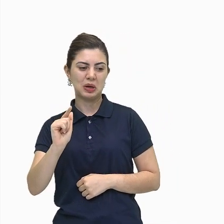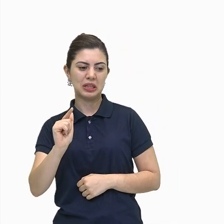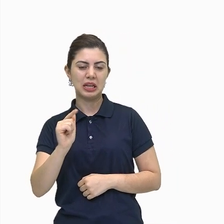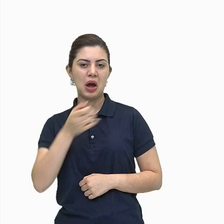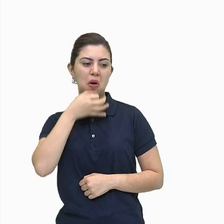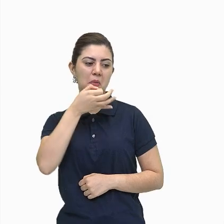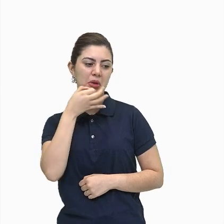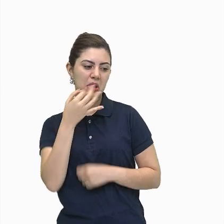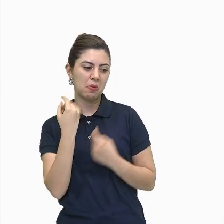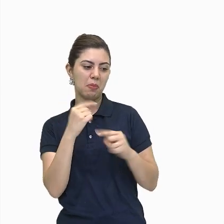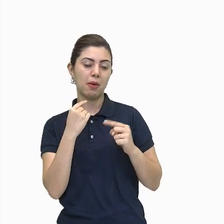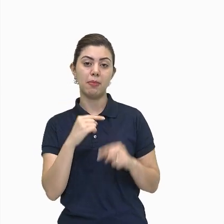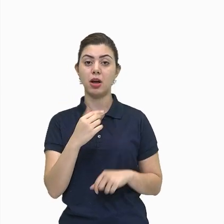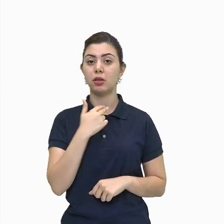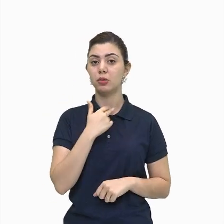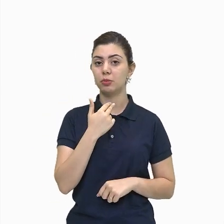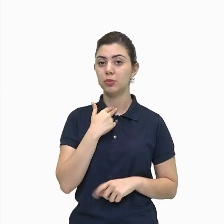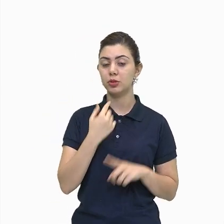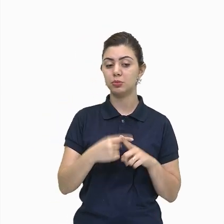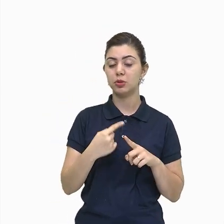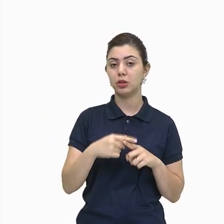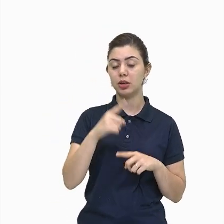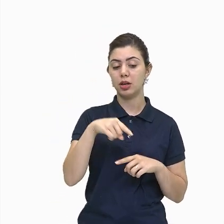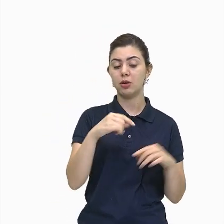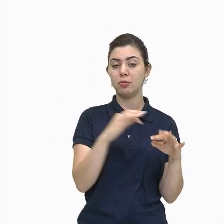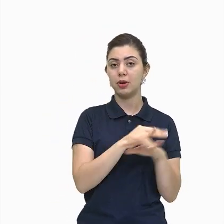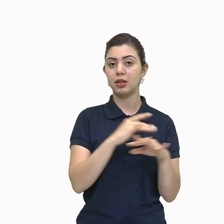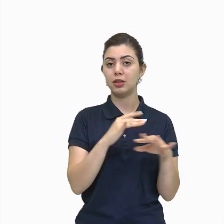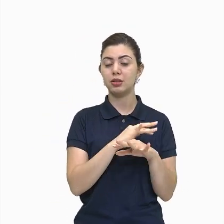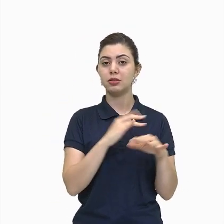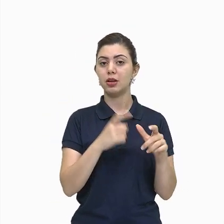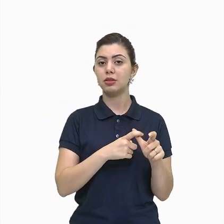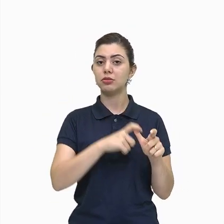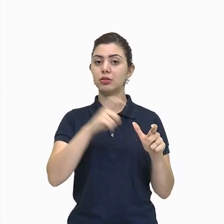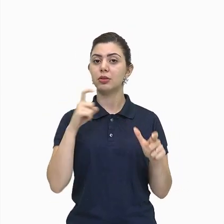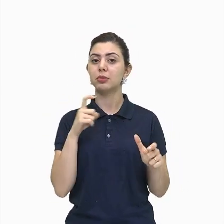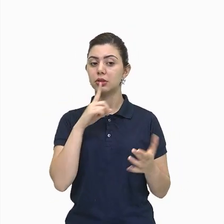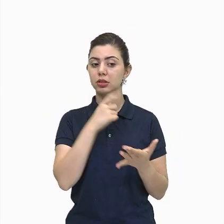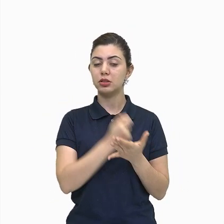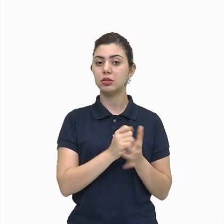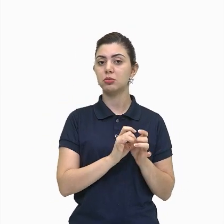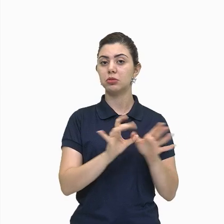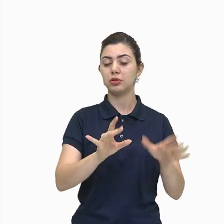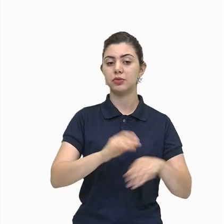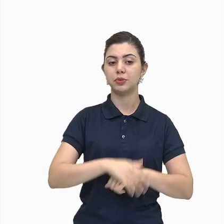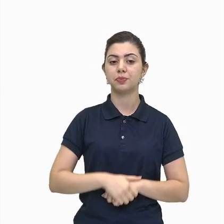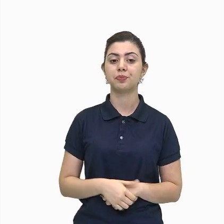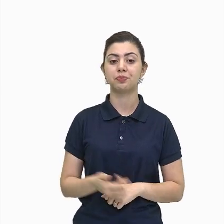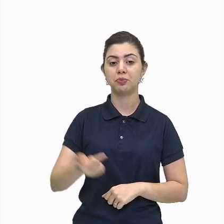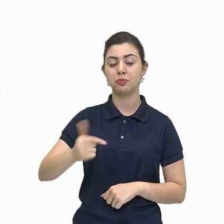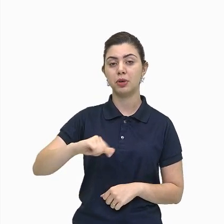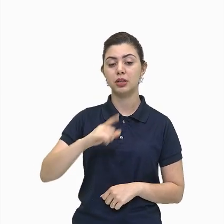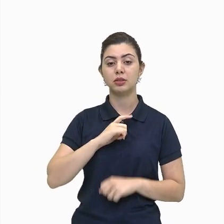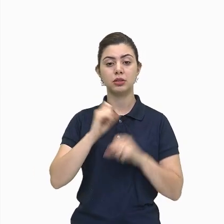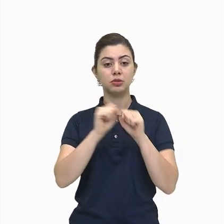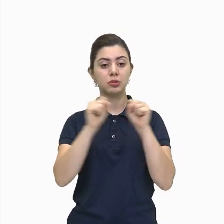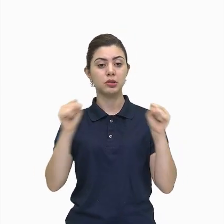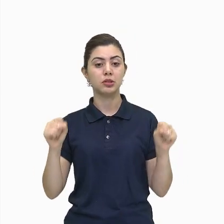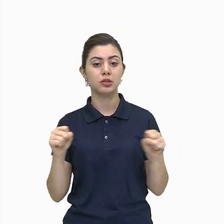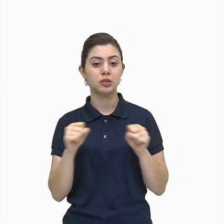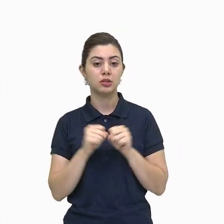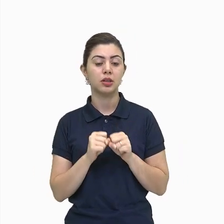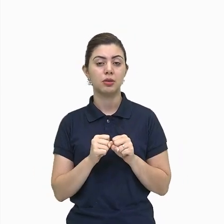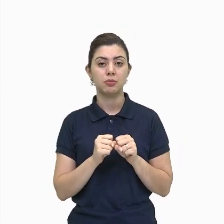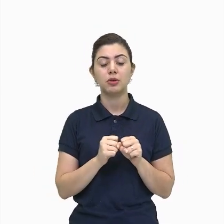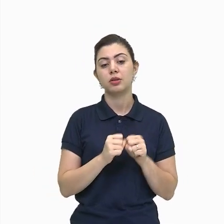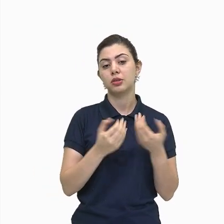essa cidade-estado resolve fazer. Afinal de contas, ela é independente. Vamos ter também sistemas consensuais, como